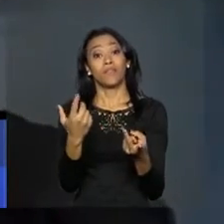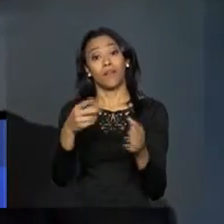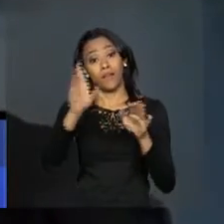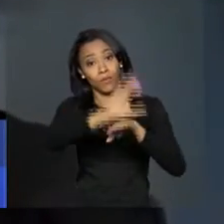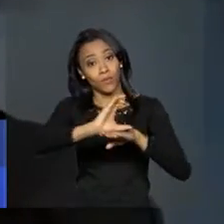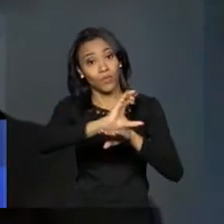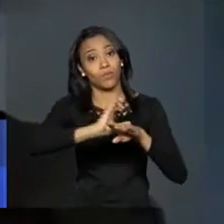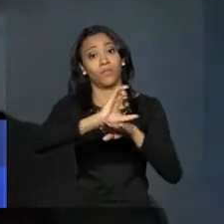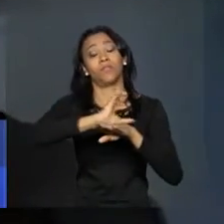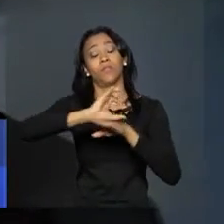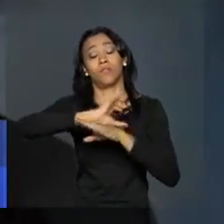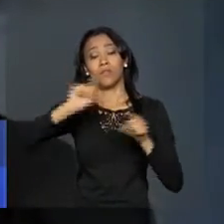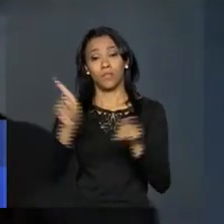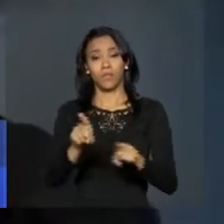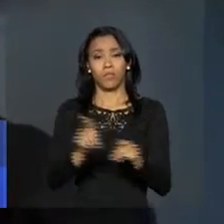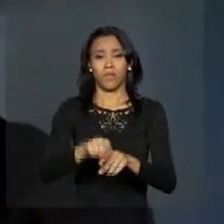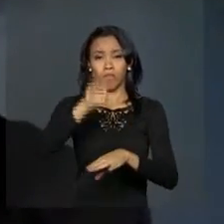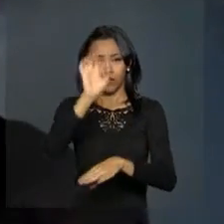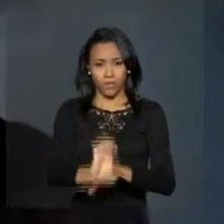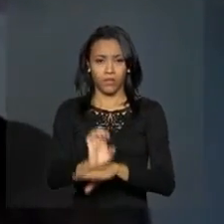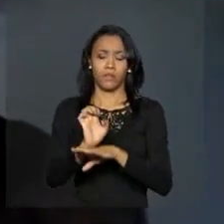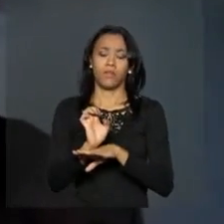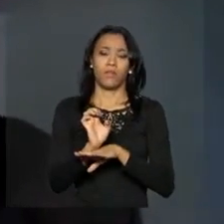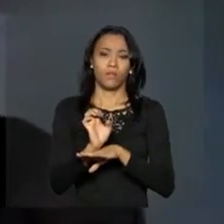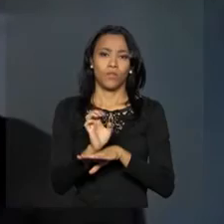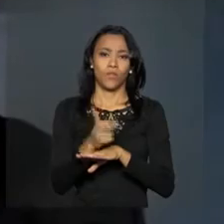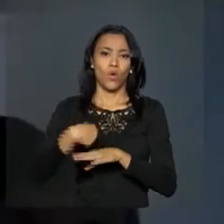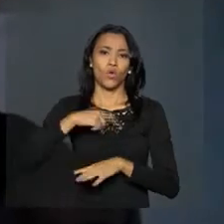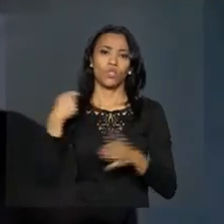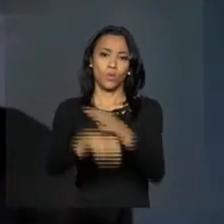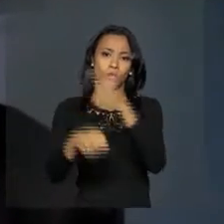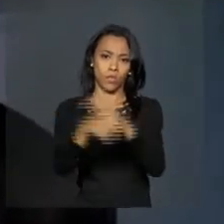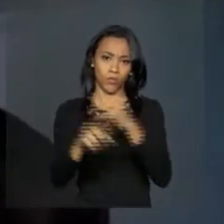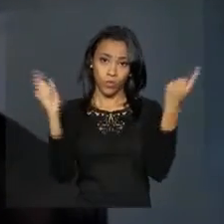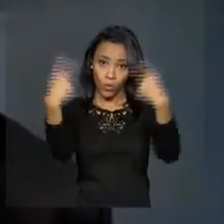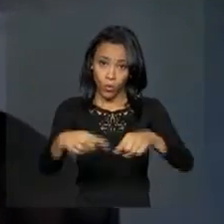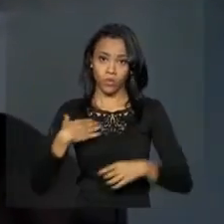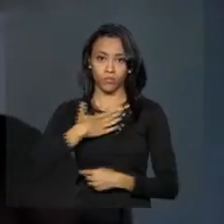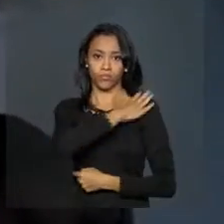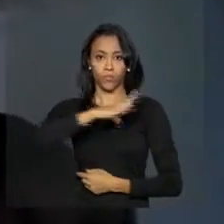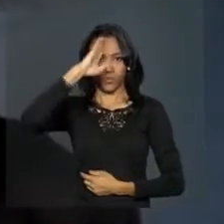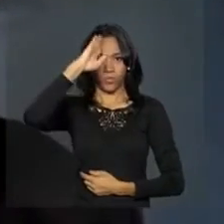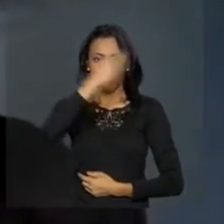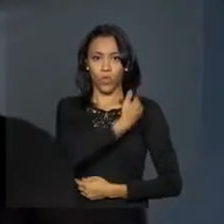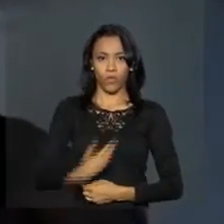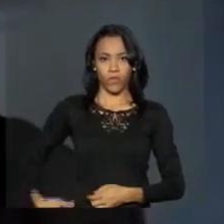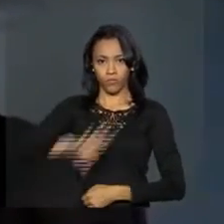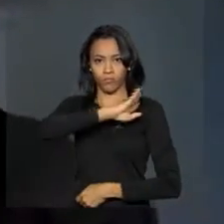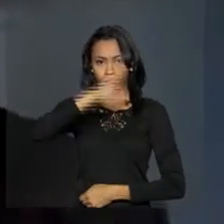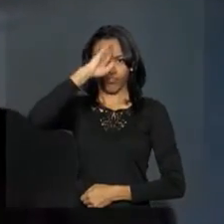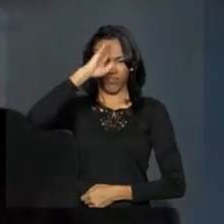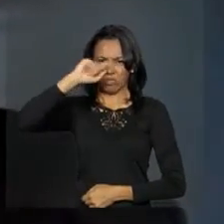e do Estado democrático de direito. Nós que lutamos contra a ditadura sabemos que foi uma conquista